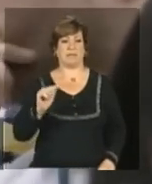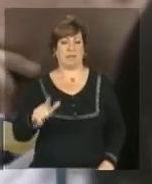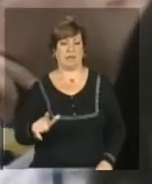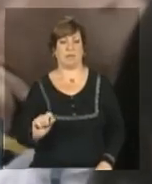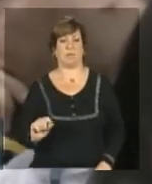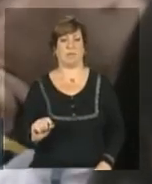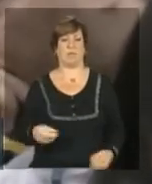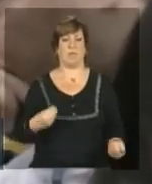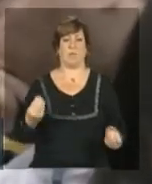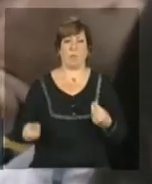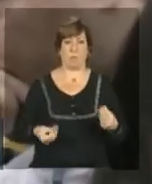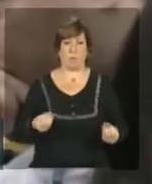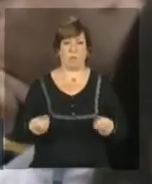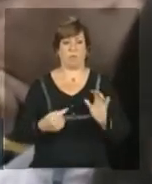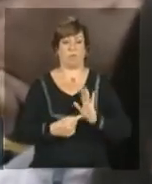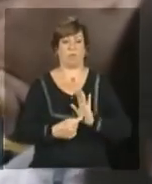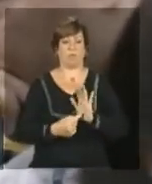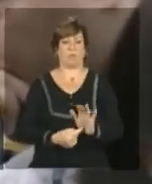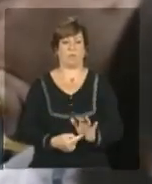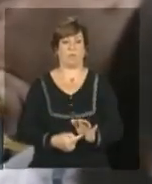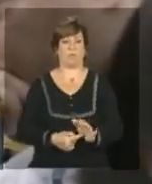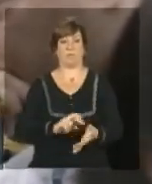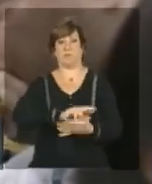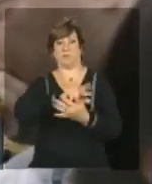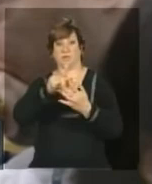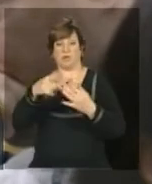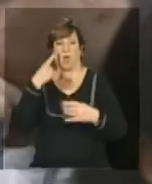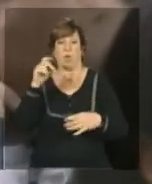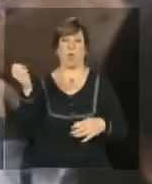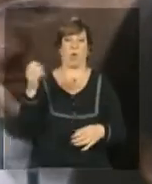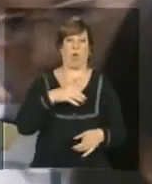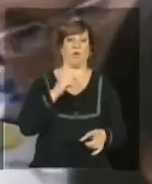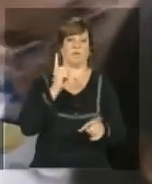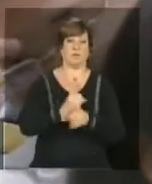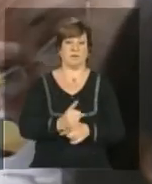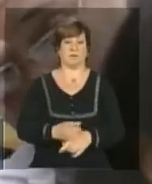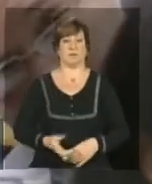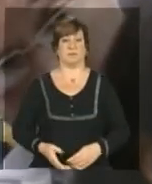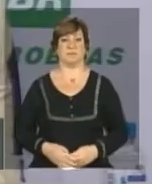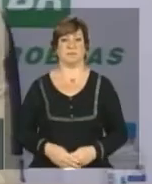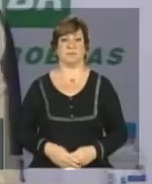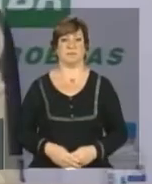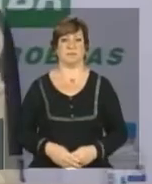de colocar campos novos descobertos em produção mais rapidamente.